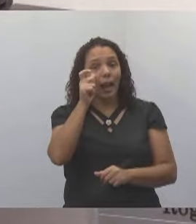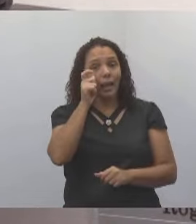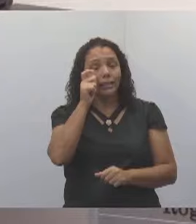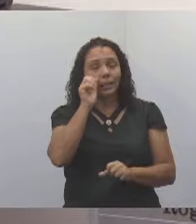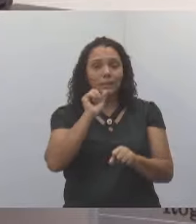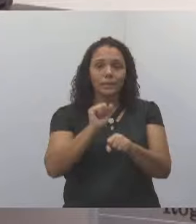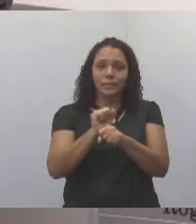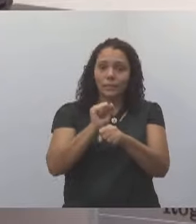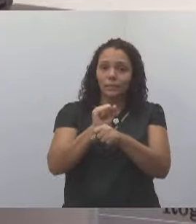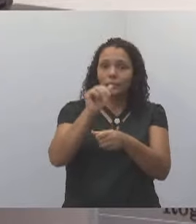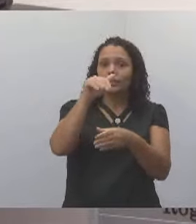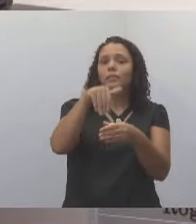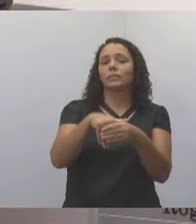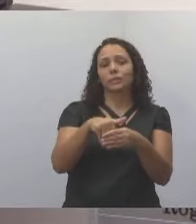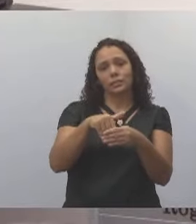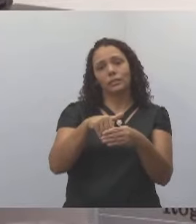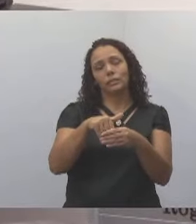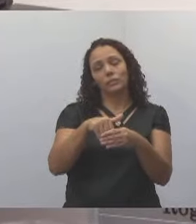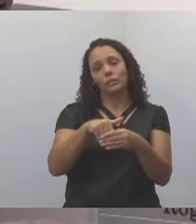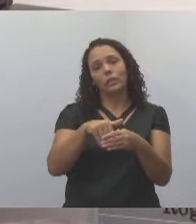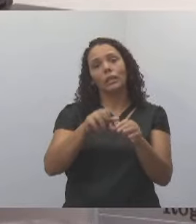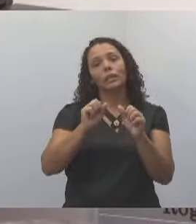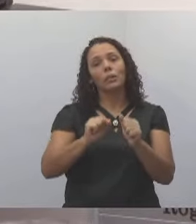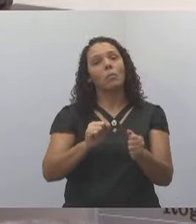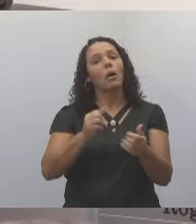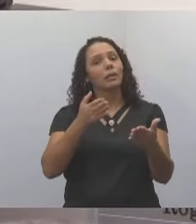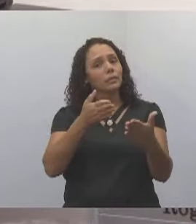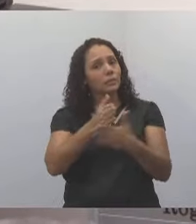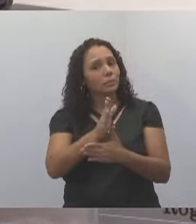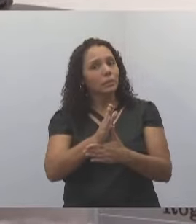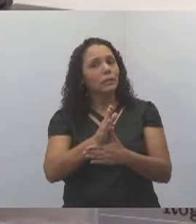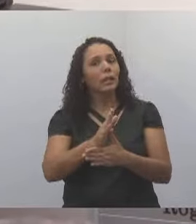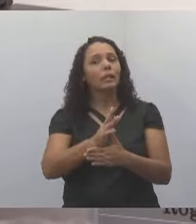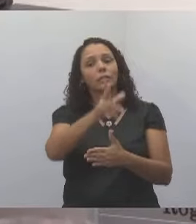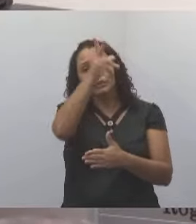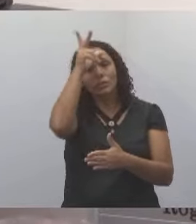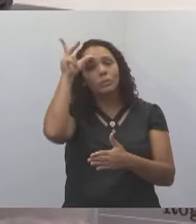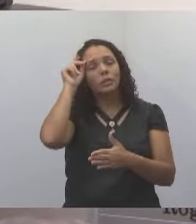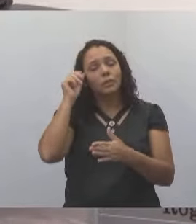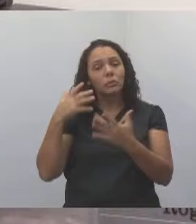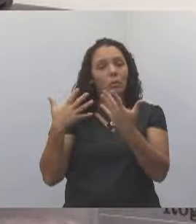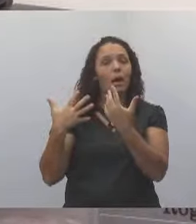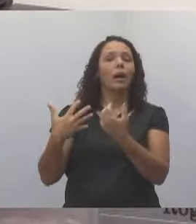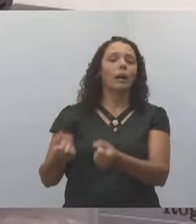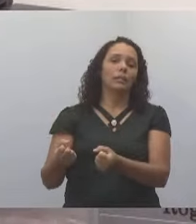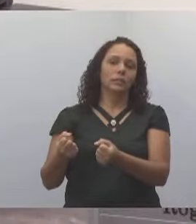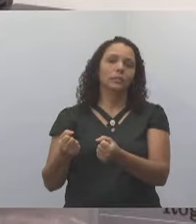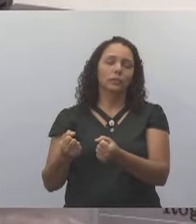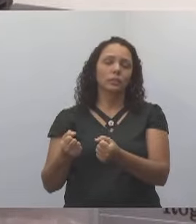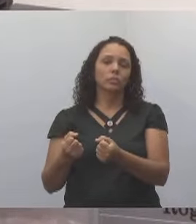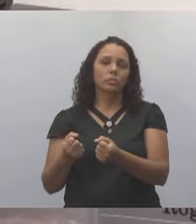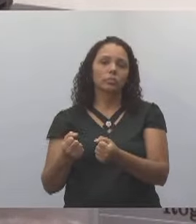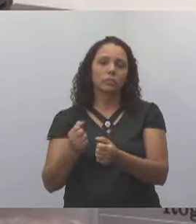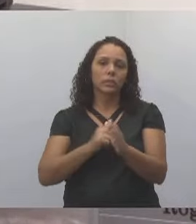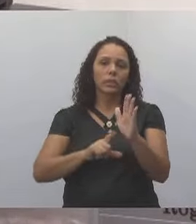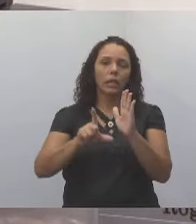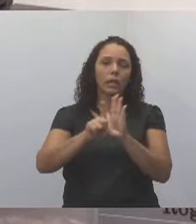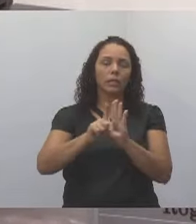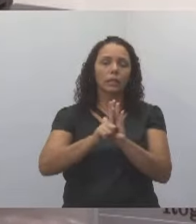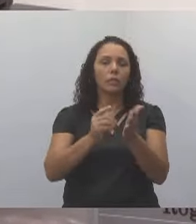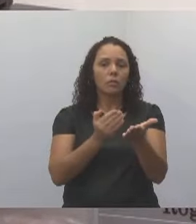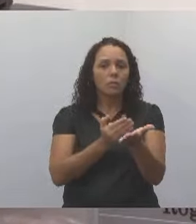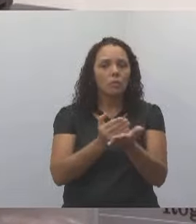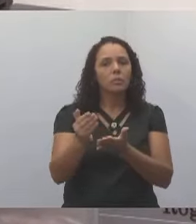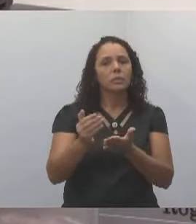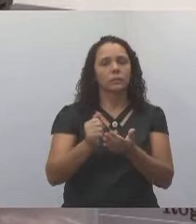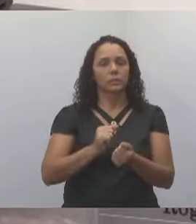essa votação e que possa aí ser sancionada pelo Poder Executivo e possa valer essa lei. Eu já